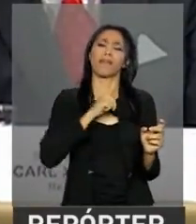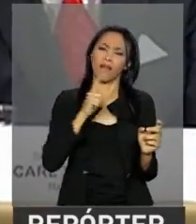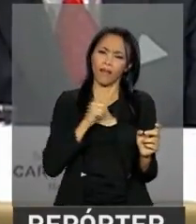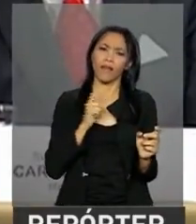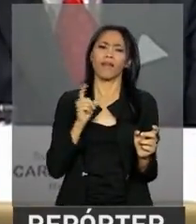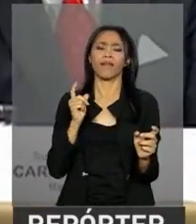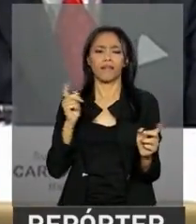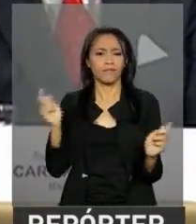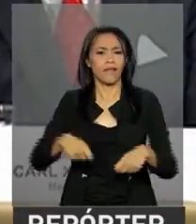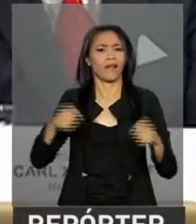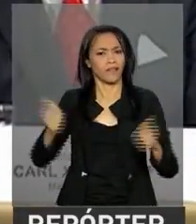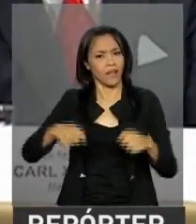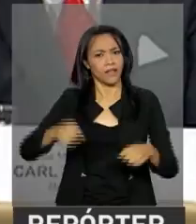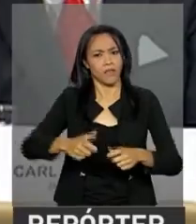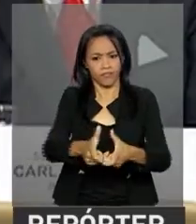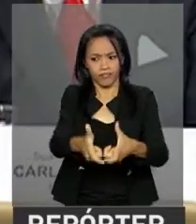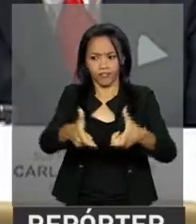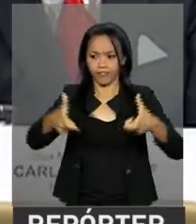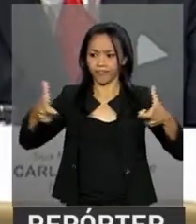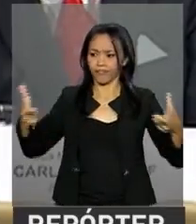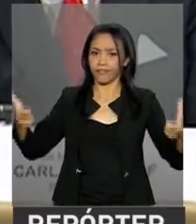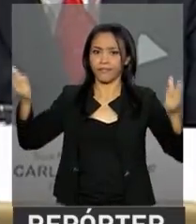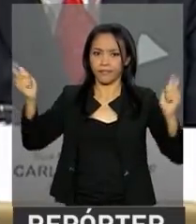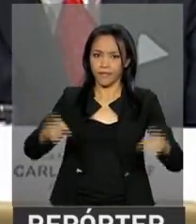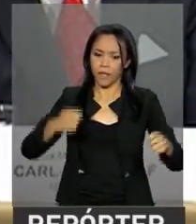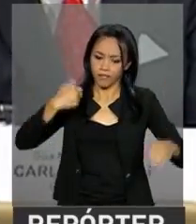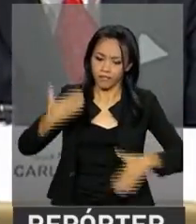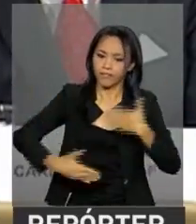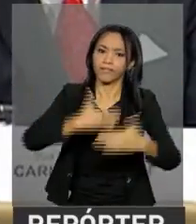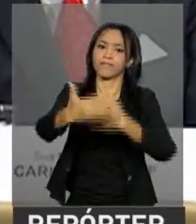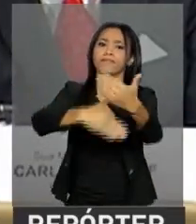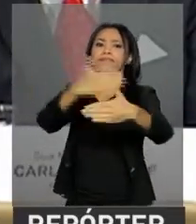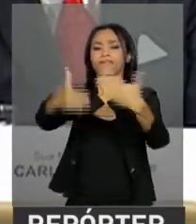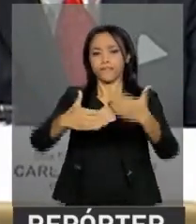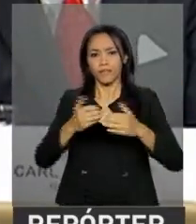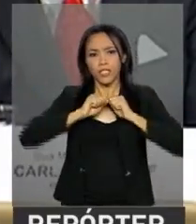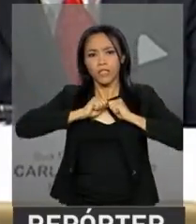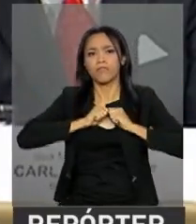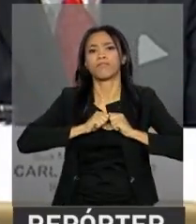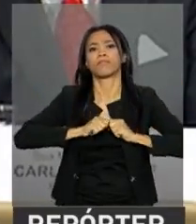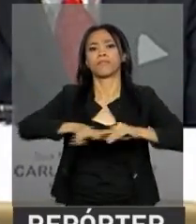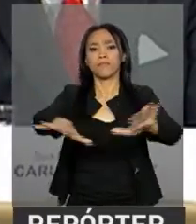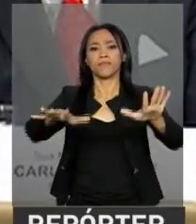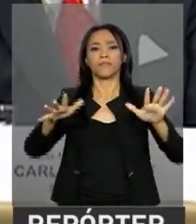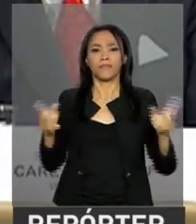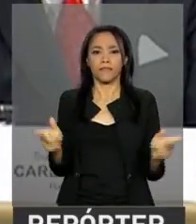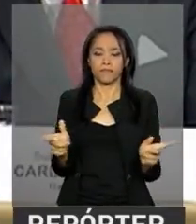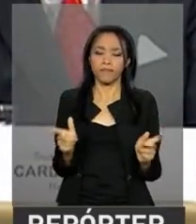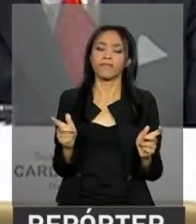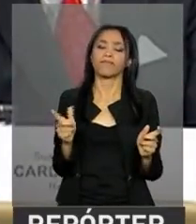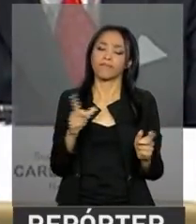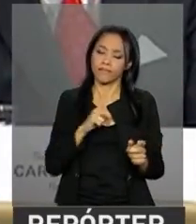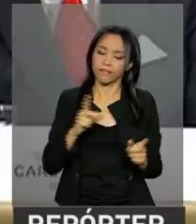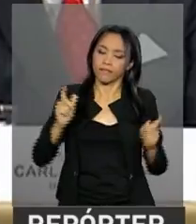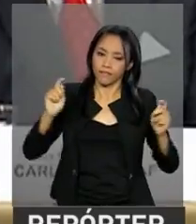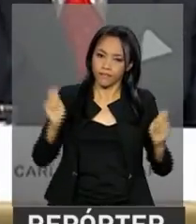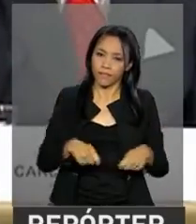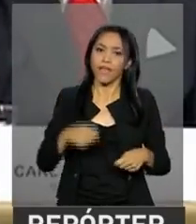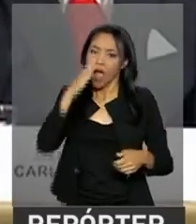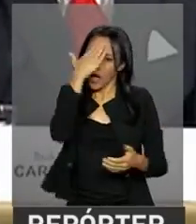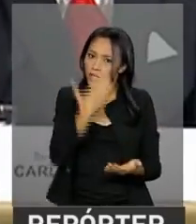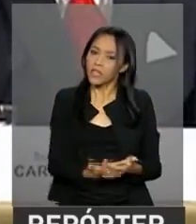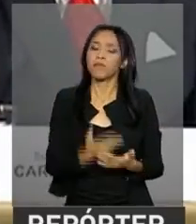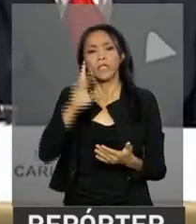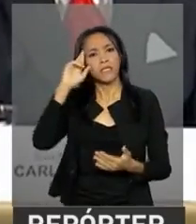os investimentos de lado a lado tem potencial de expansão confiamos que os empresários